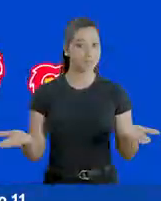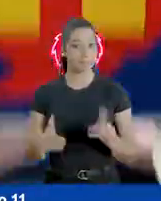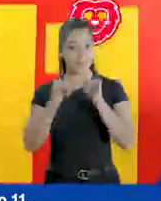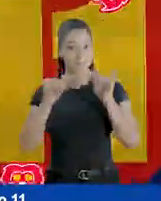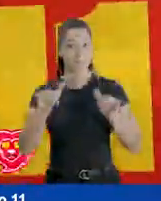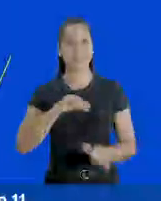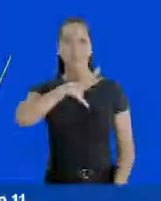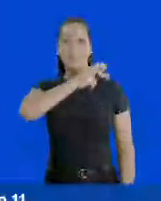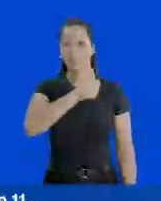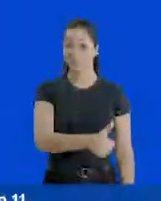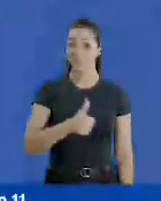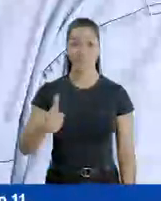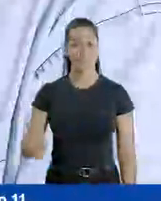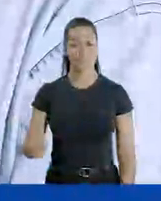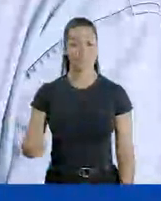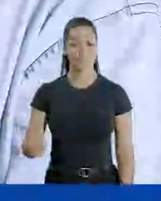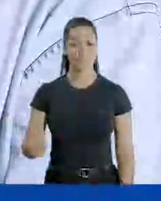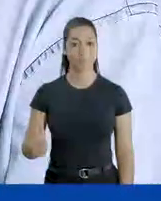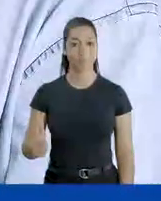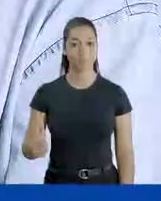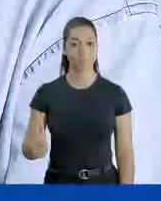Começa agora o programa Odelmo 11.